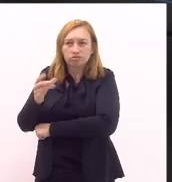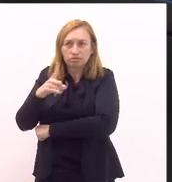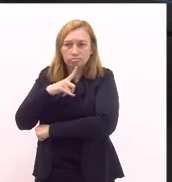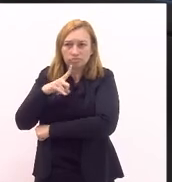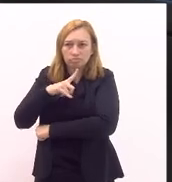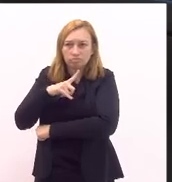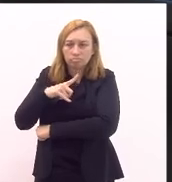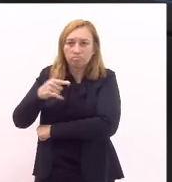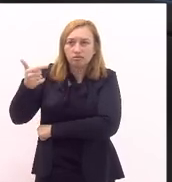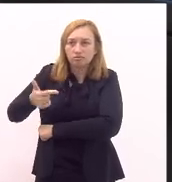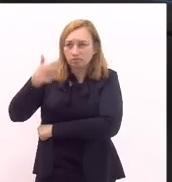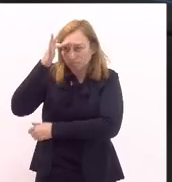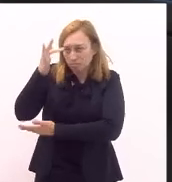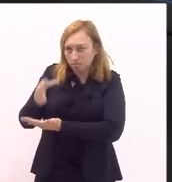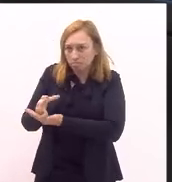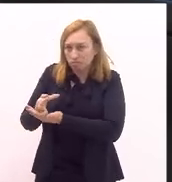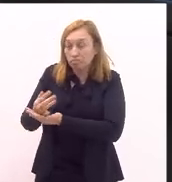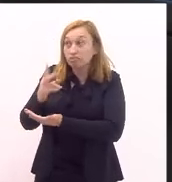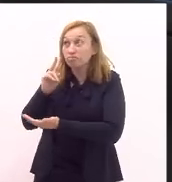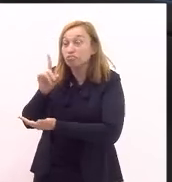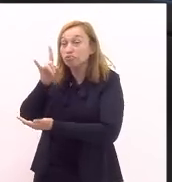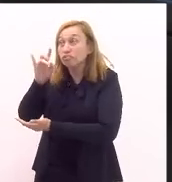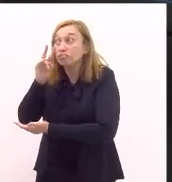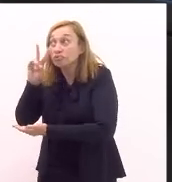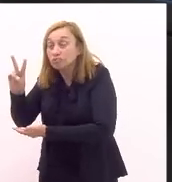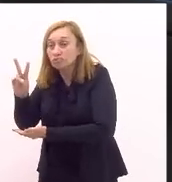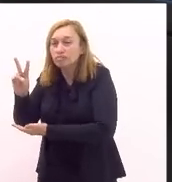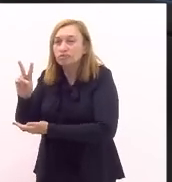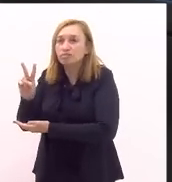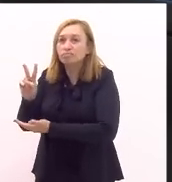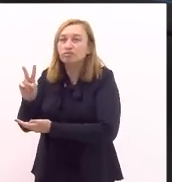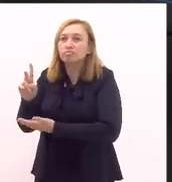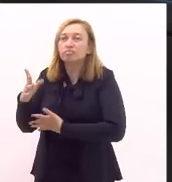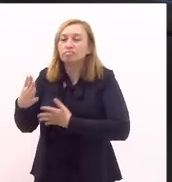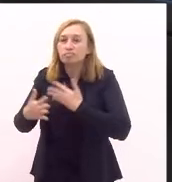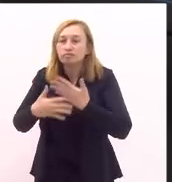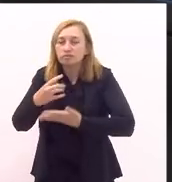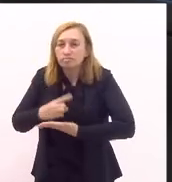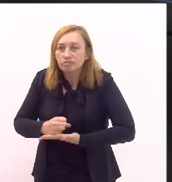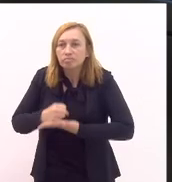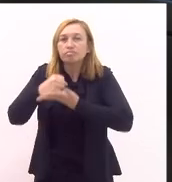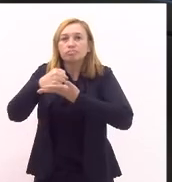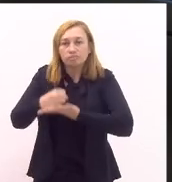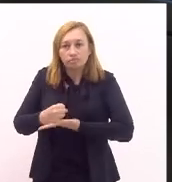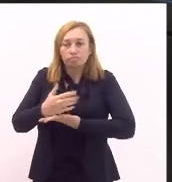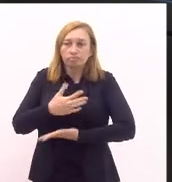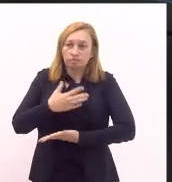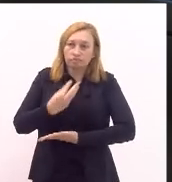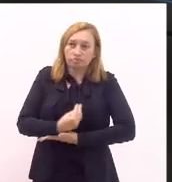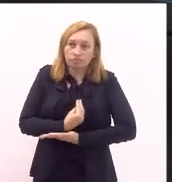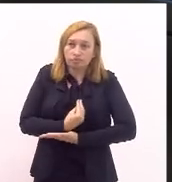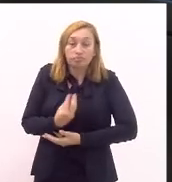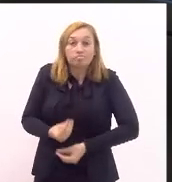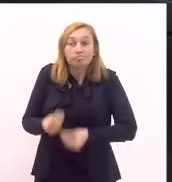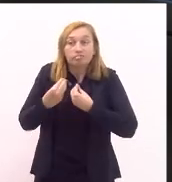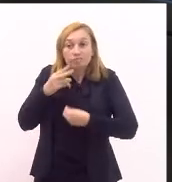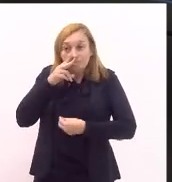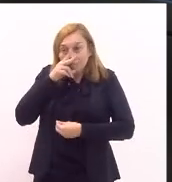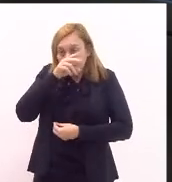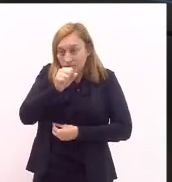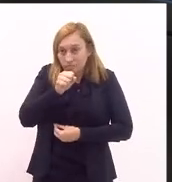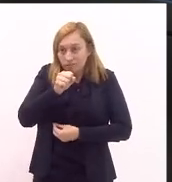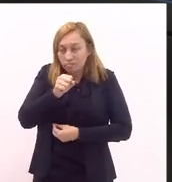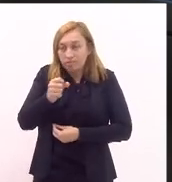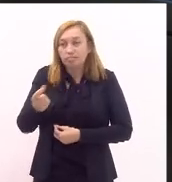segundo a minha fé que um dia vou vê-lo então isso me sustenta e isso me dá força